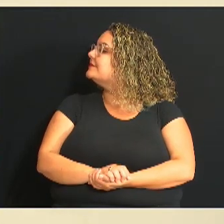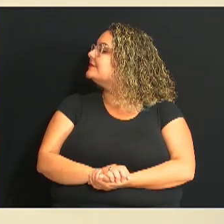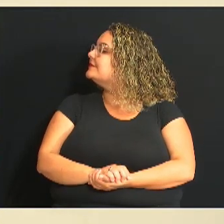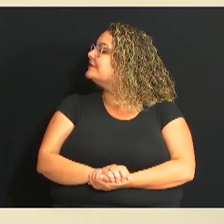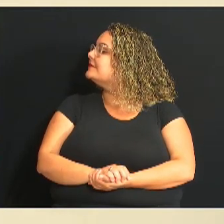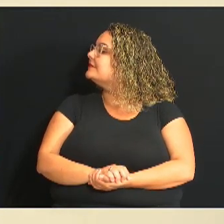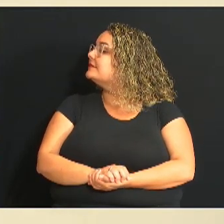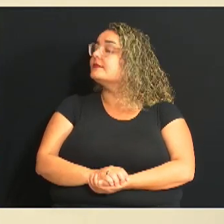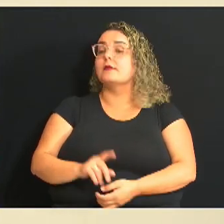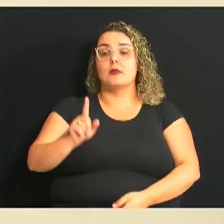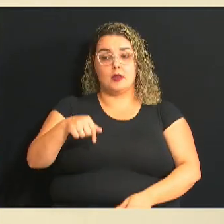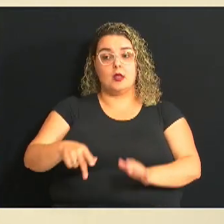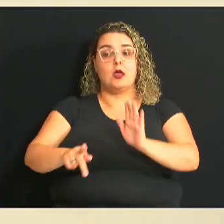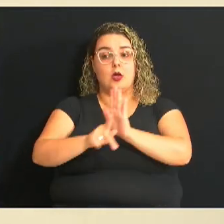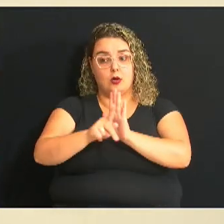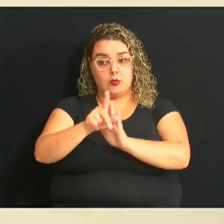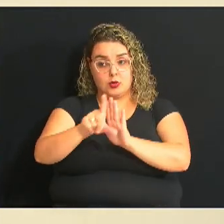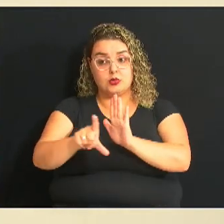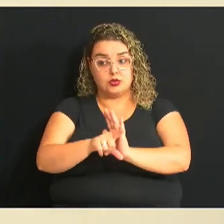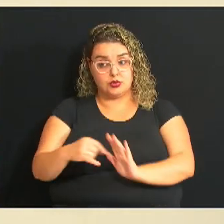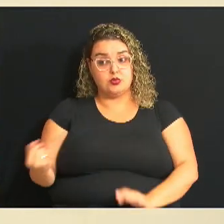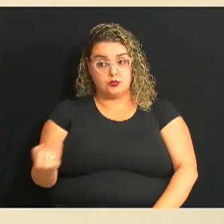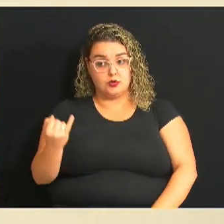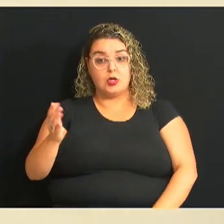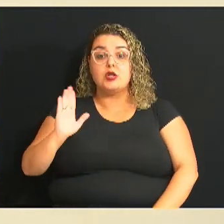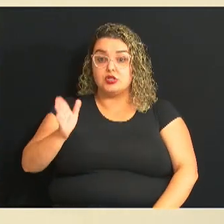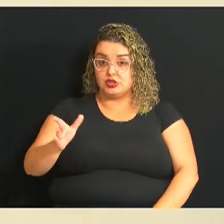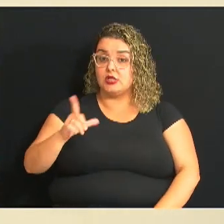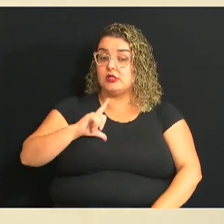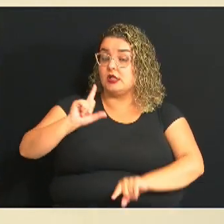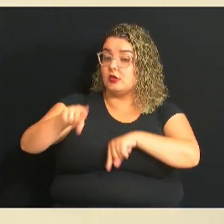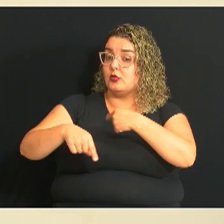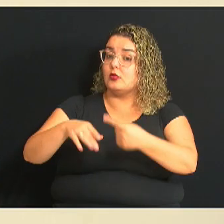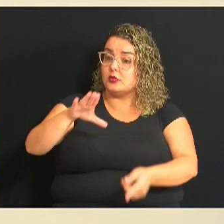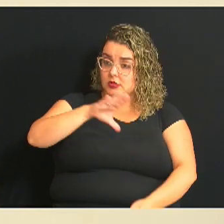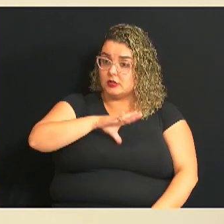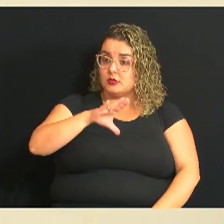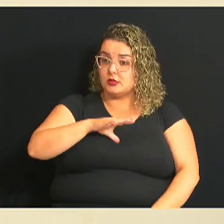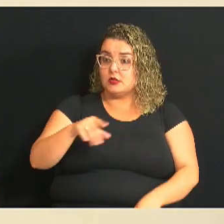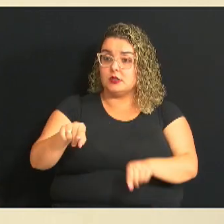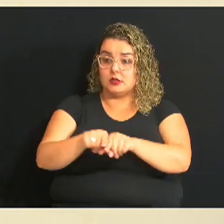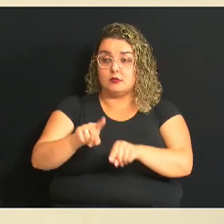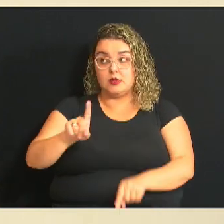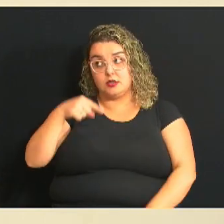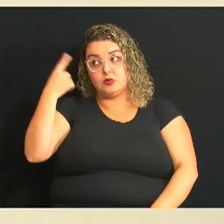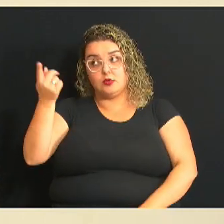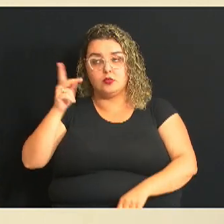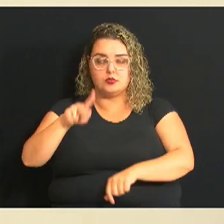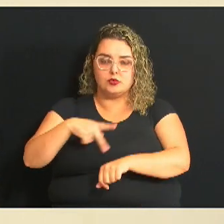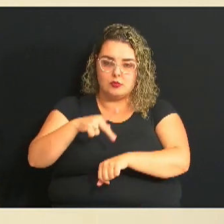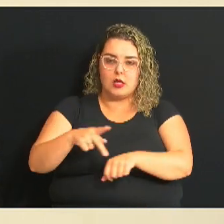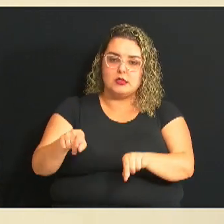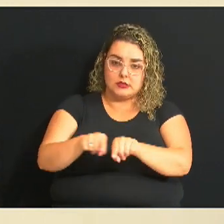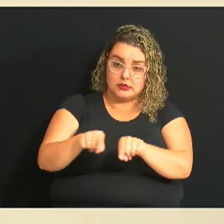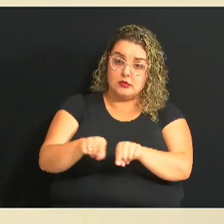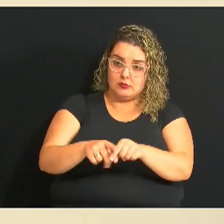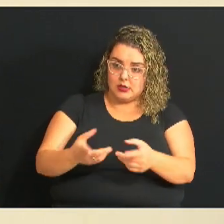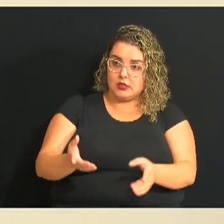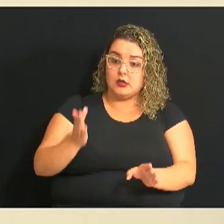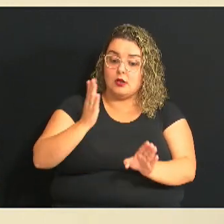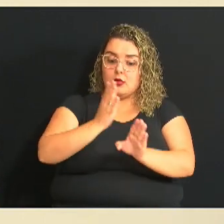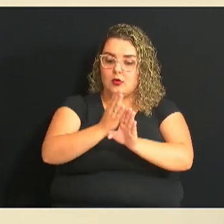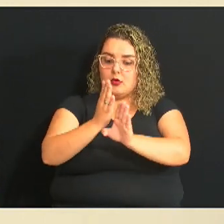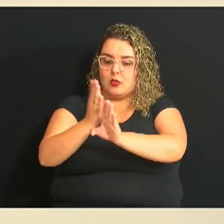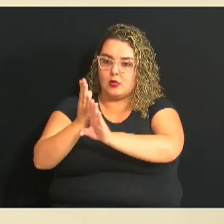É um projeto de lei muito interessante que já existe em outras cidades, inclusive em outros países, e que é o encontro